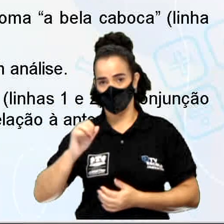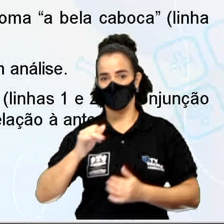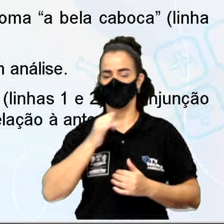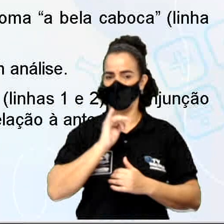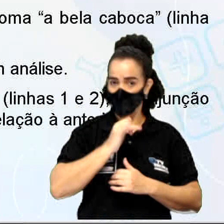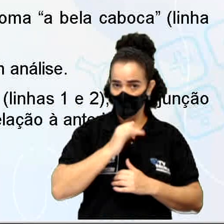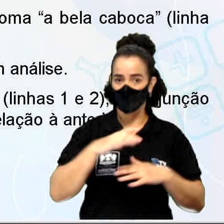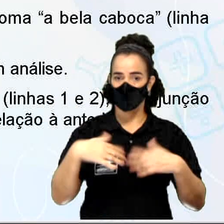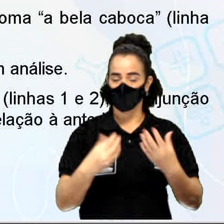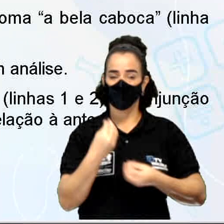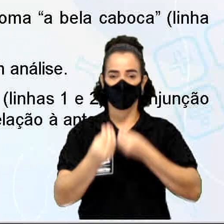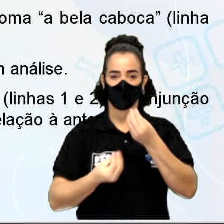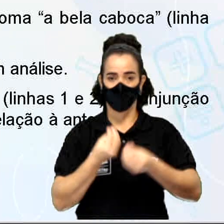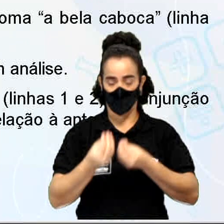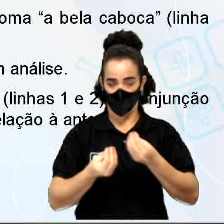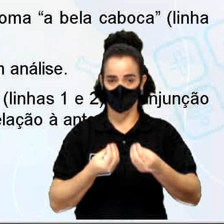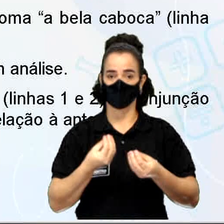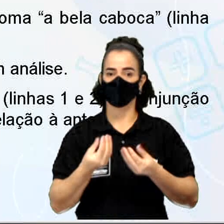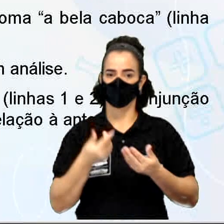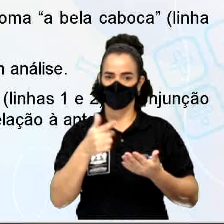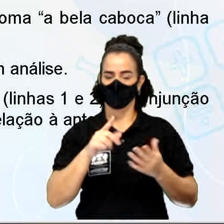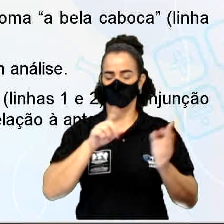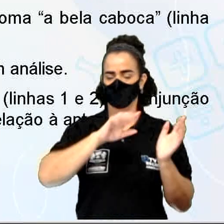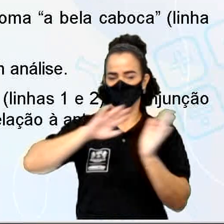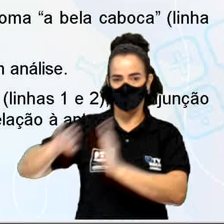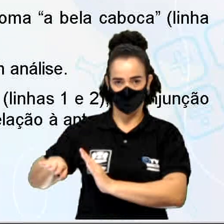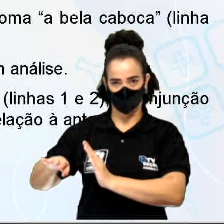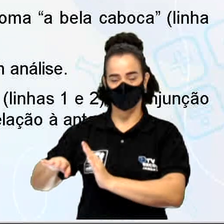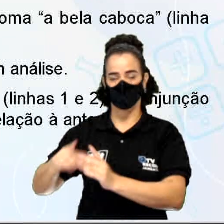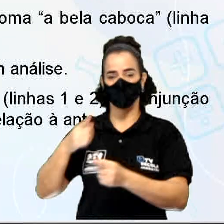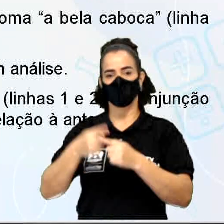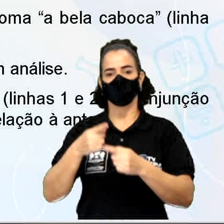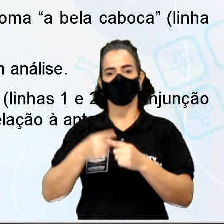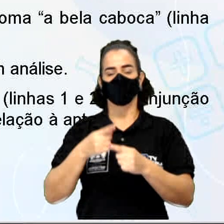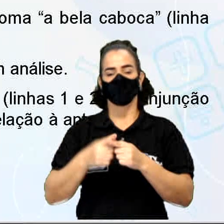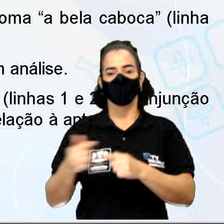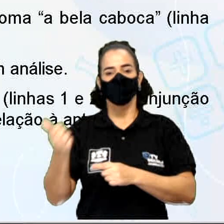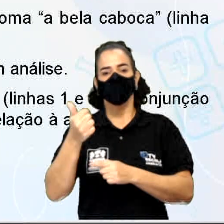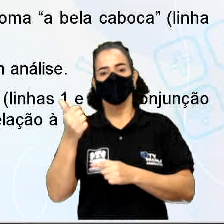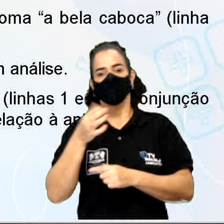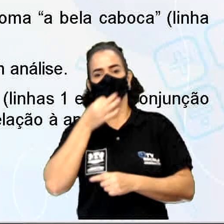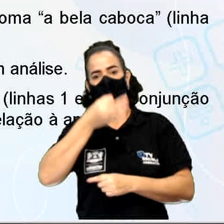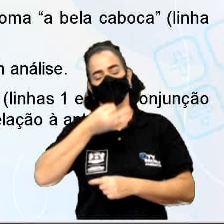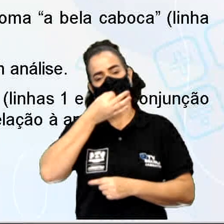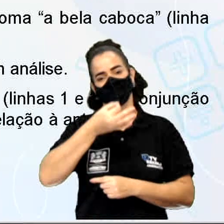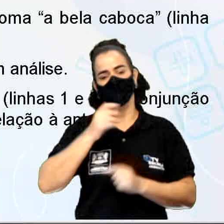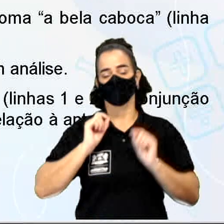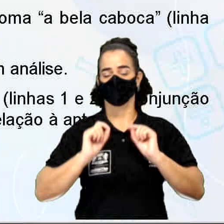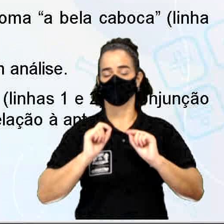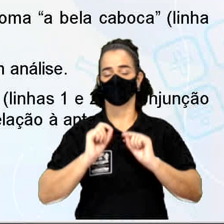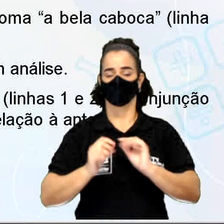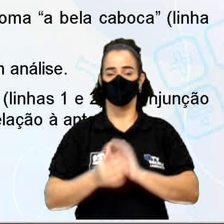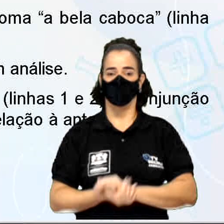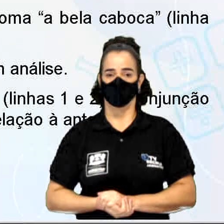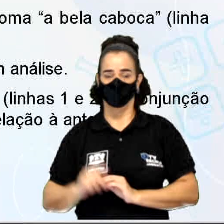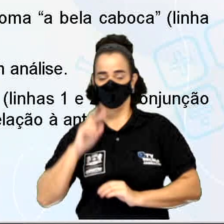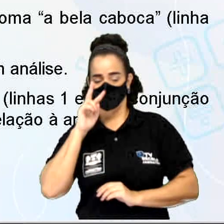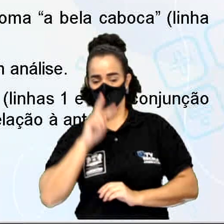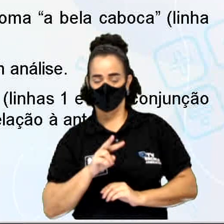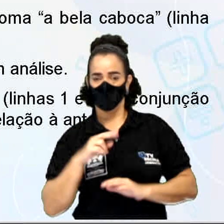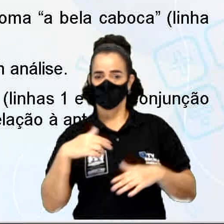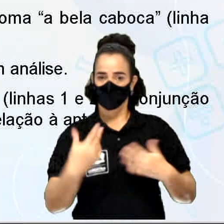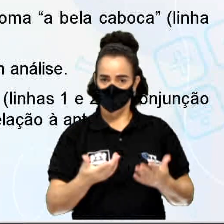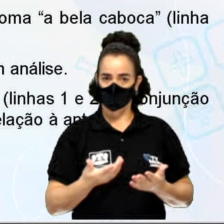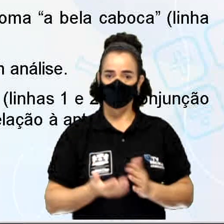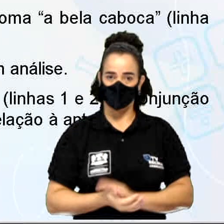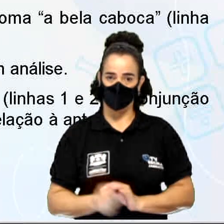crônica. De antemão, a gente já elimina essa possibilidade, porque o primeiro comentário que eu fiz para vocês, e era para se ver à primeira